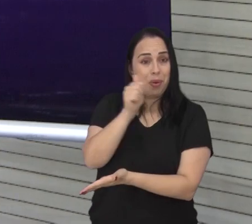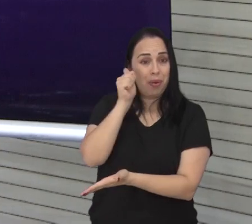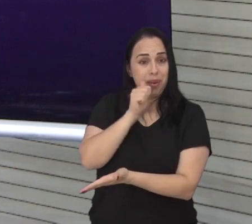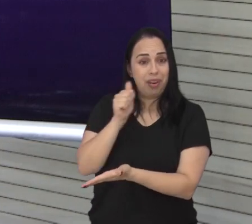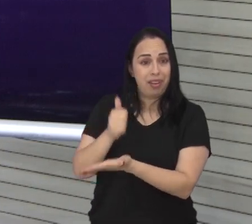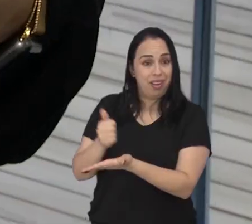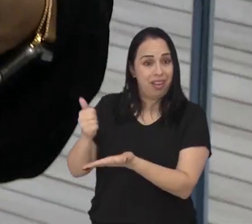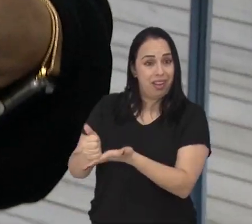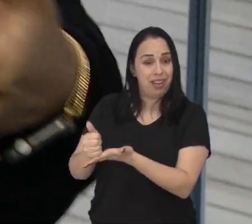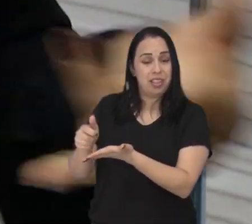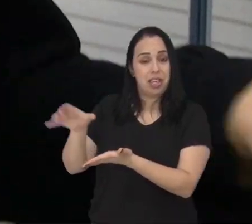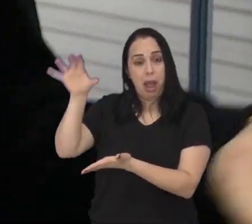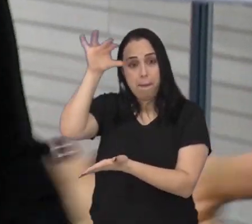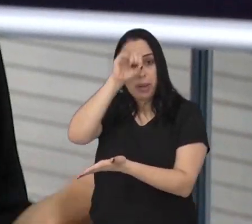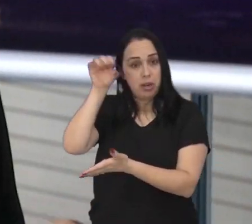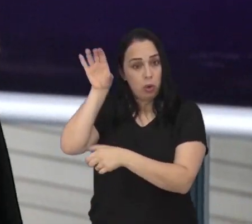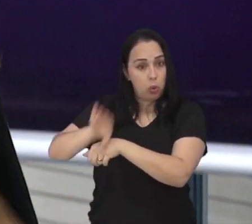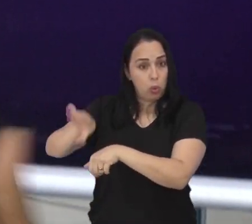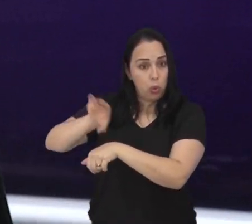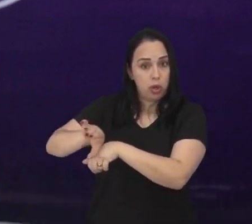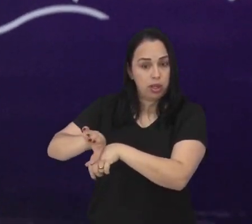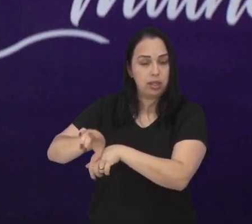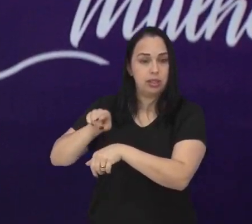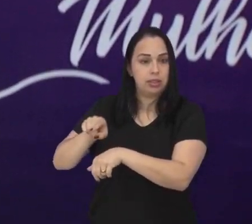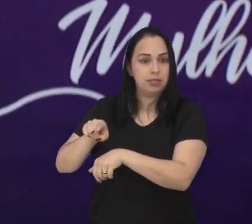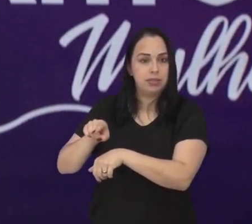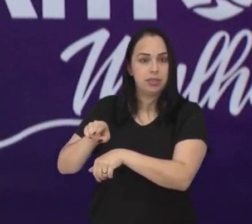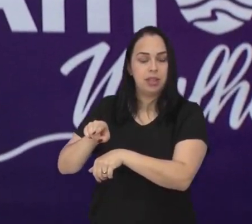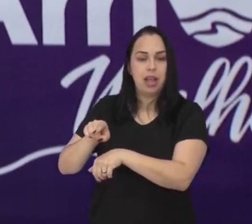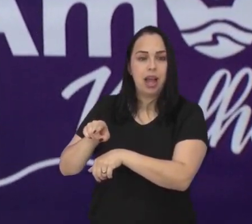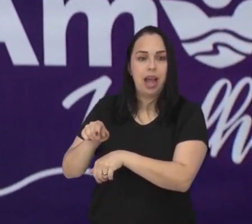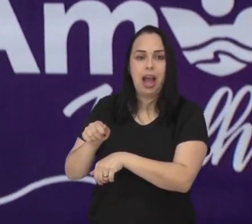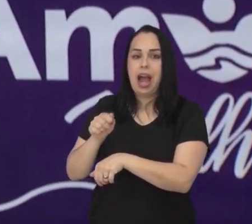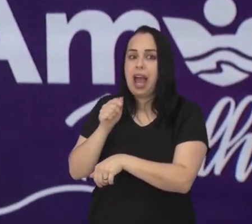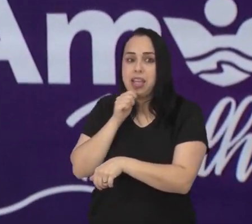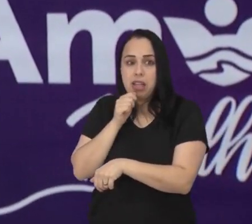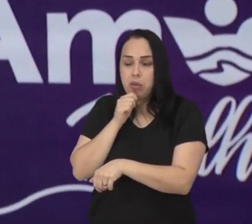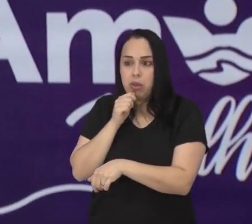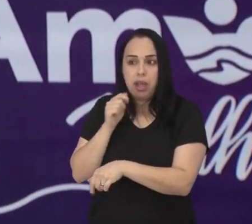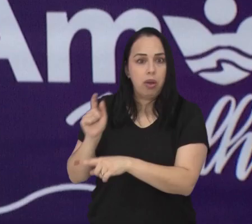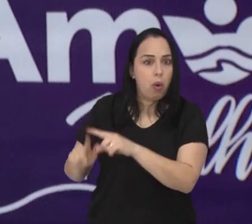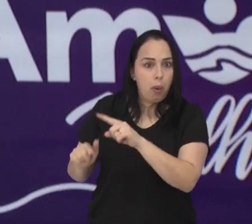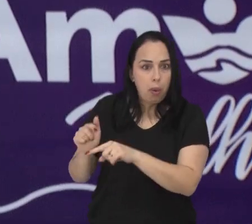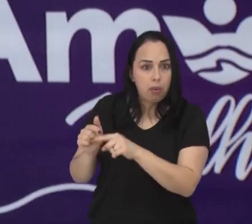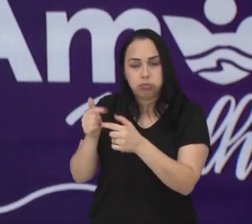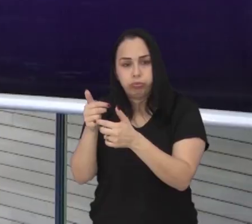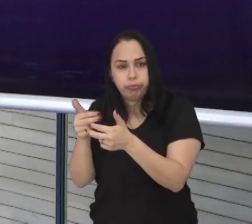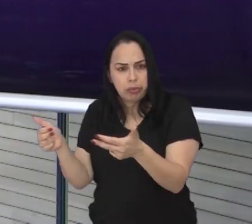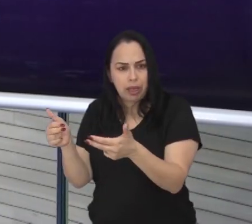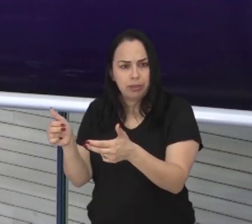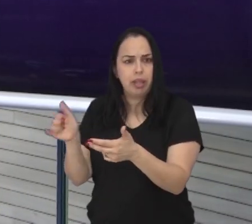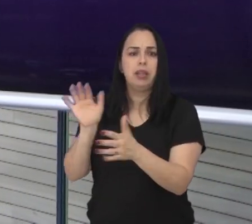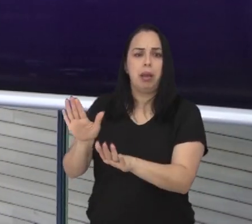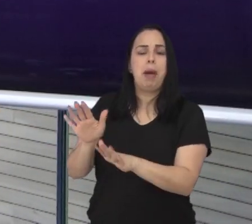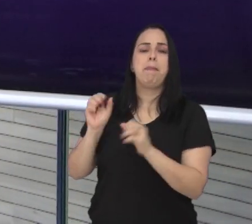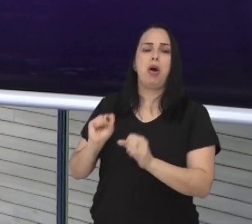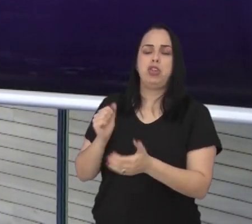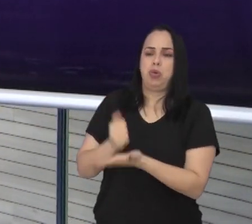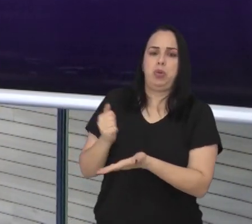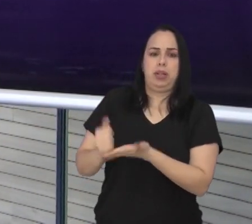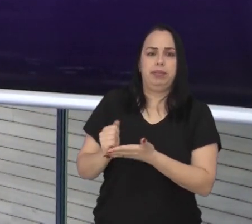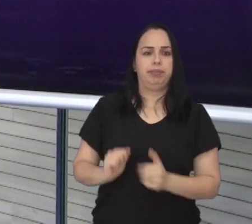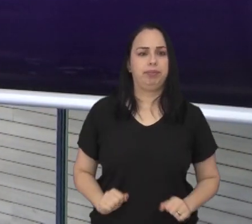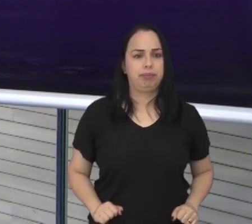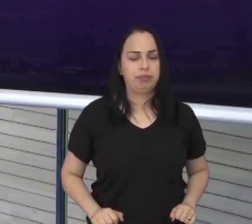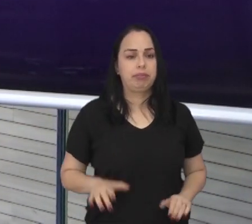serviços das mulheres atendidas pelos programas mesmo que elas não tenham as ferramentas Primeira ideia foi fazer